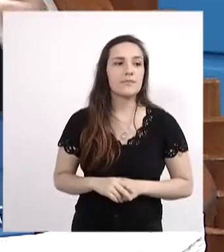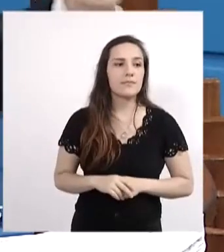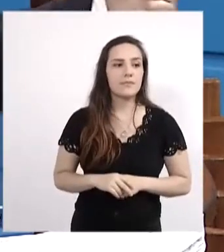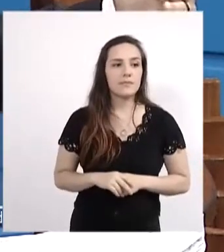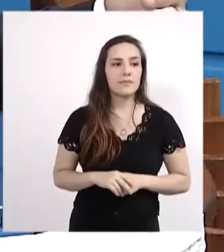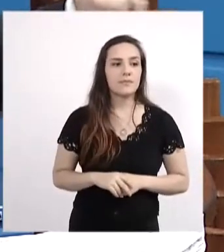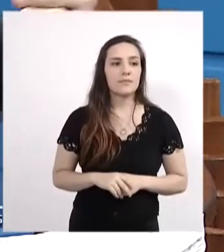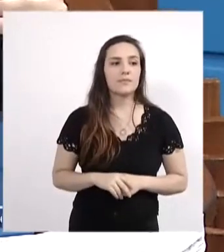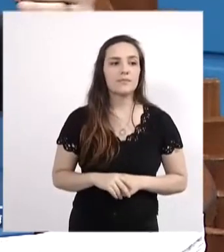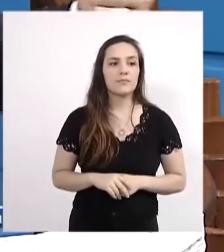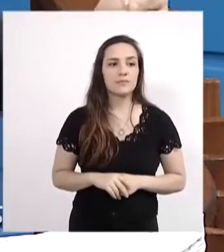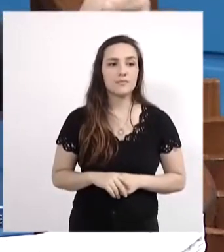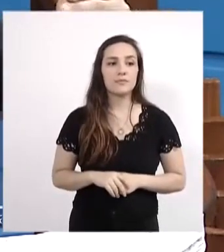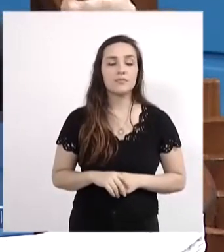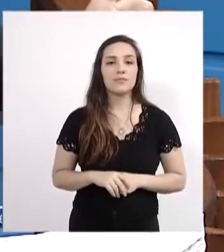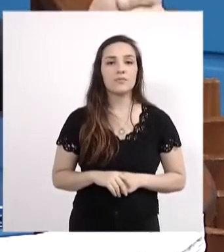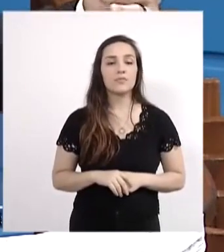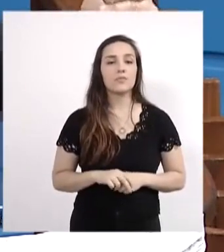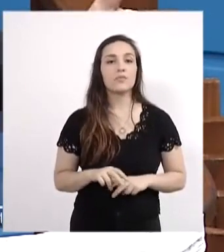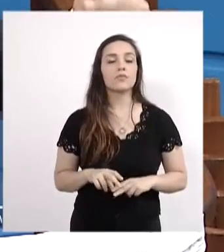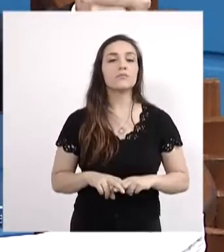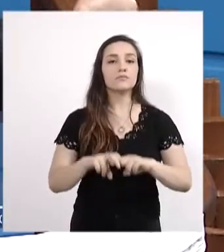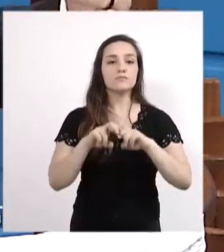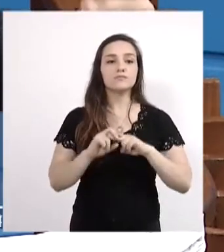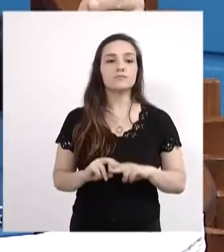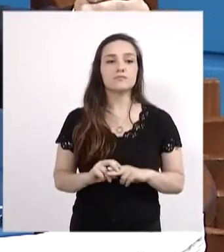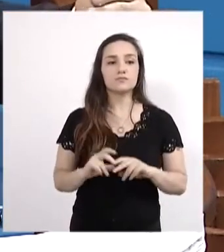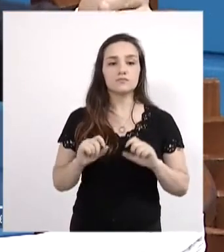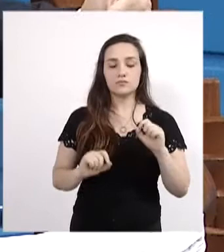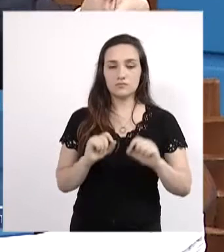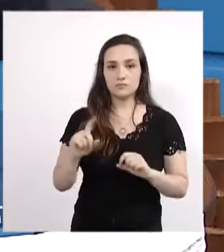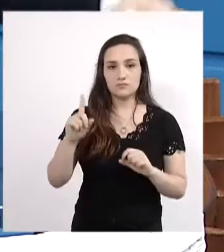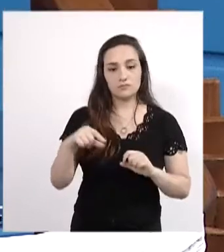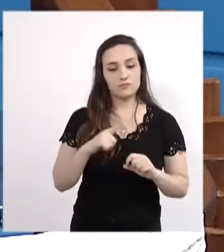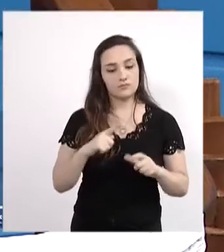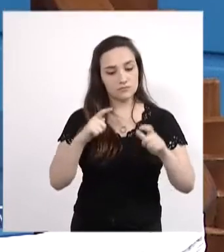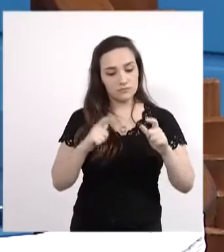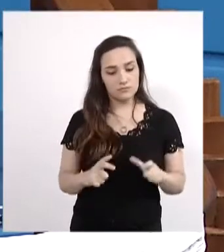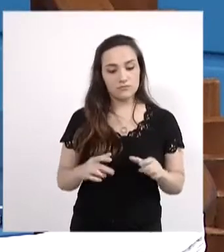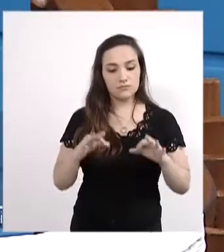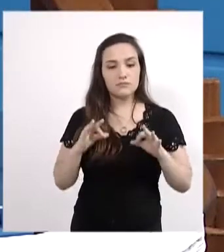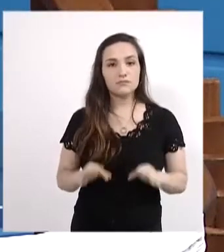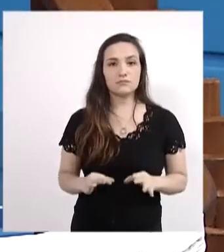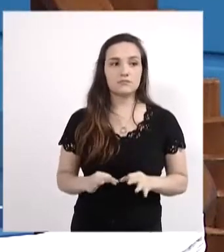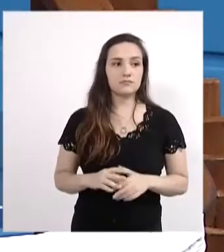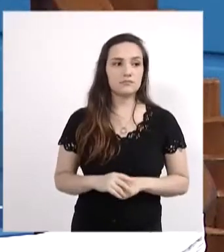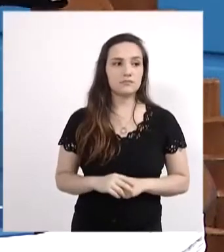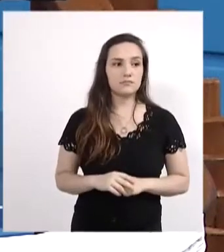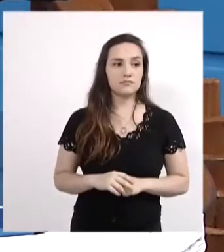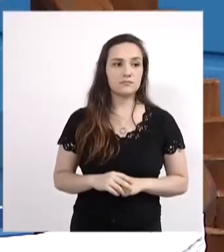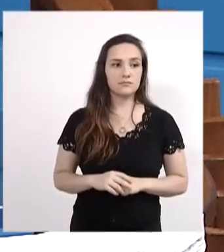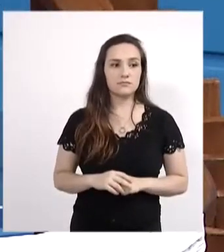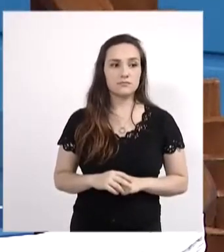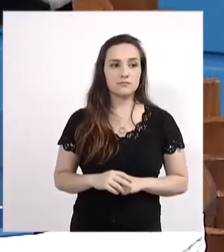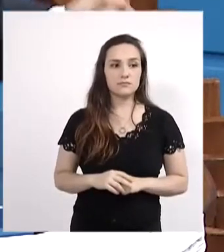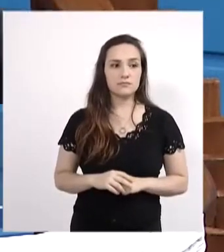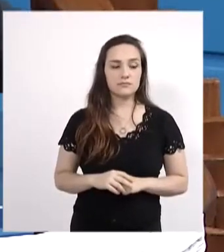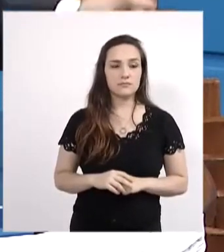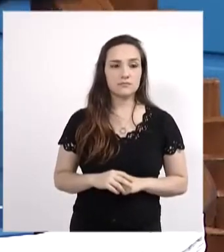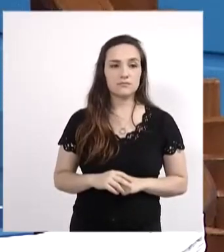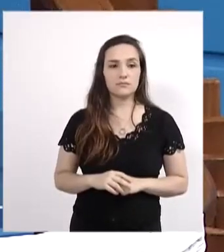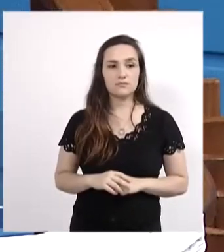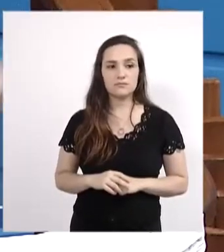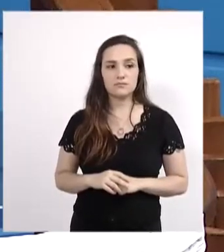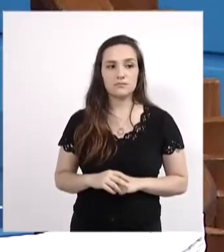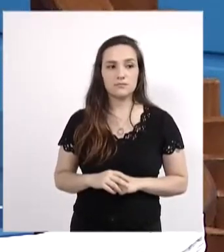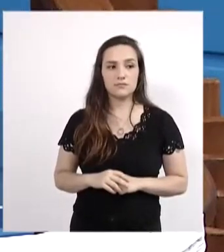esse zoneamento estabeleceu uma área para plantio de cana 8 vezes maior do que a